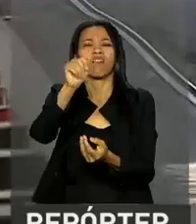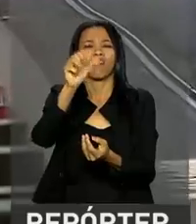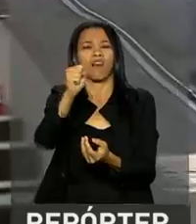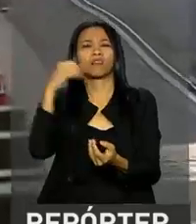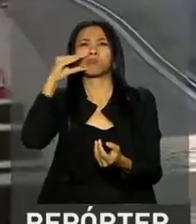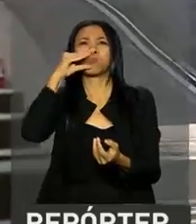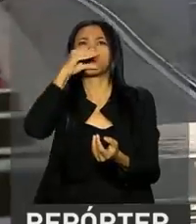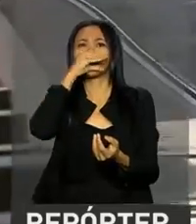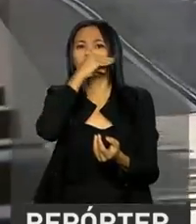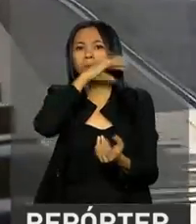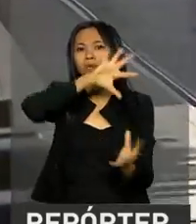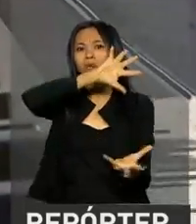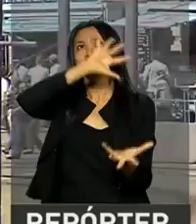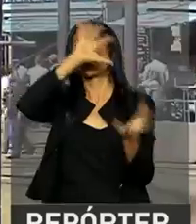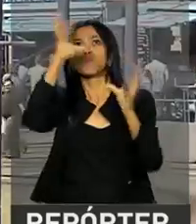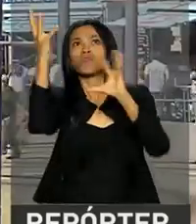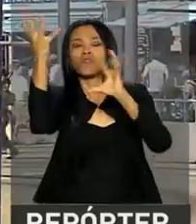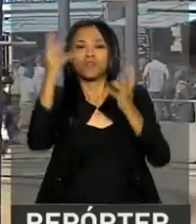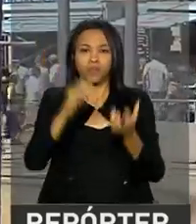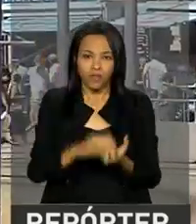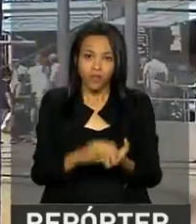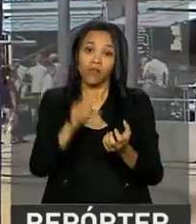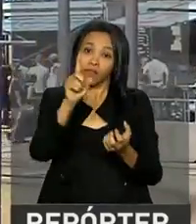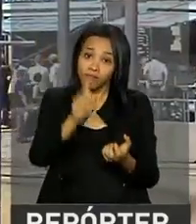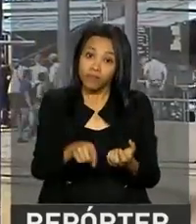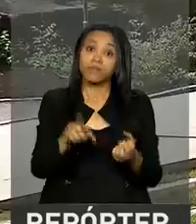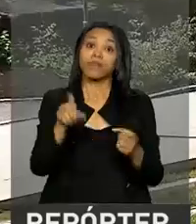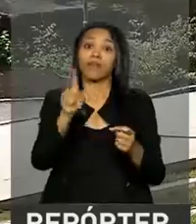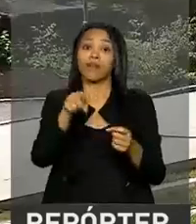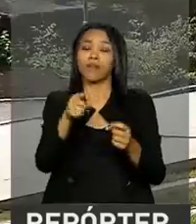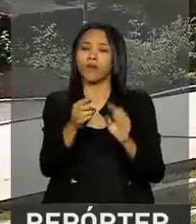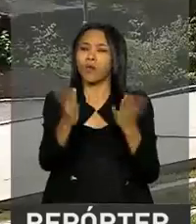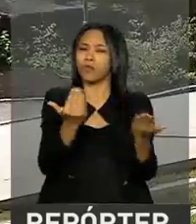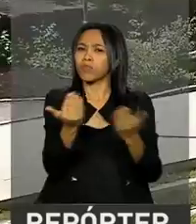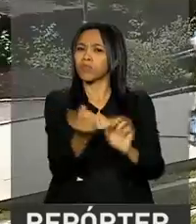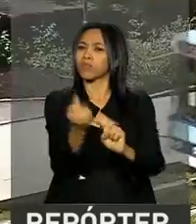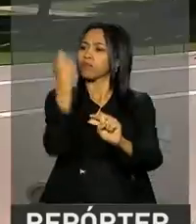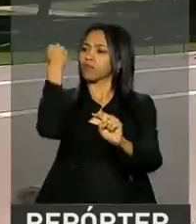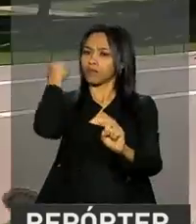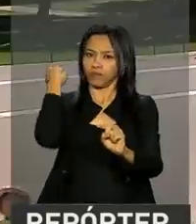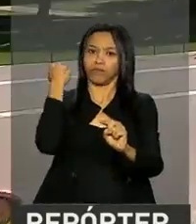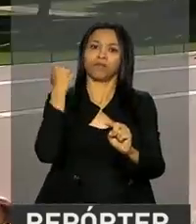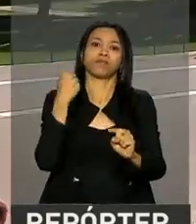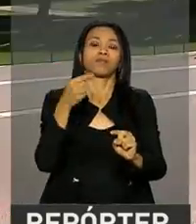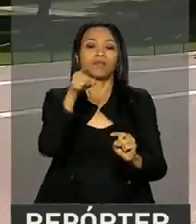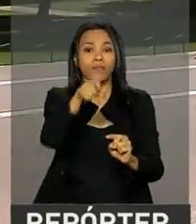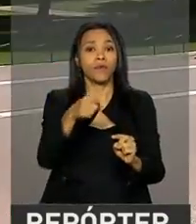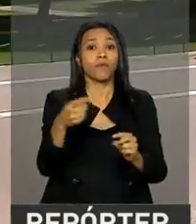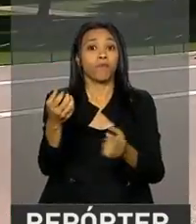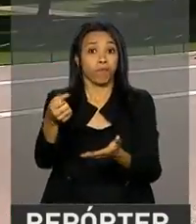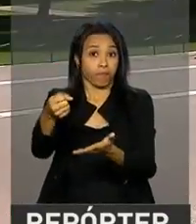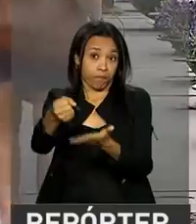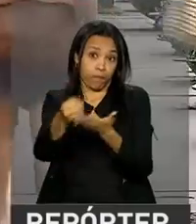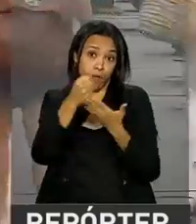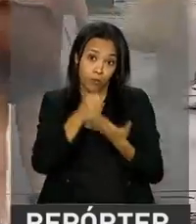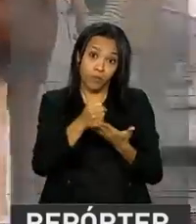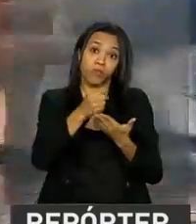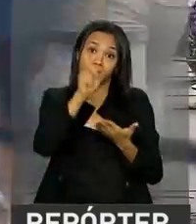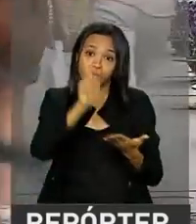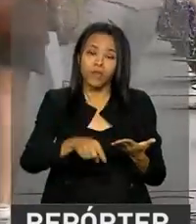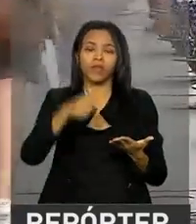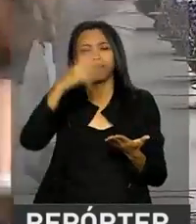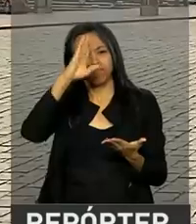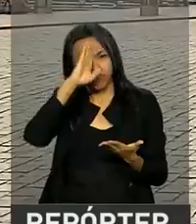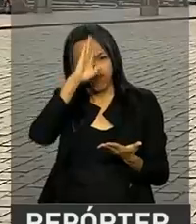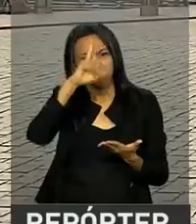estufa na atmosfera considerando os níveis do fim da década de 90 a cooperação é um dos